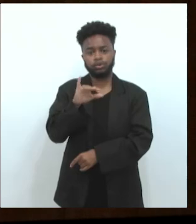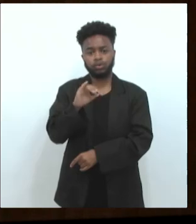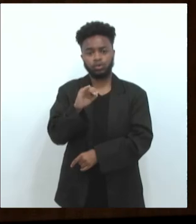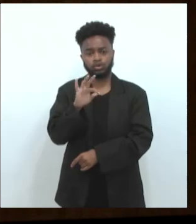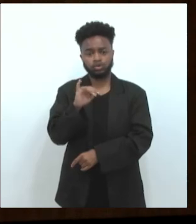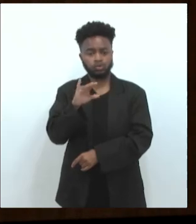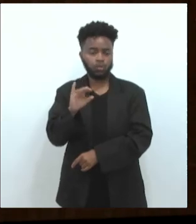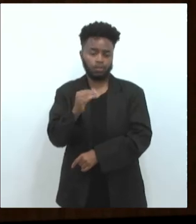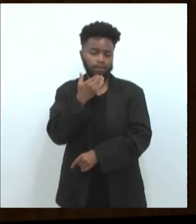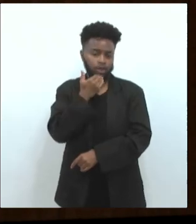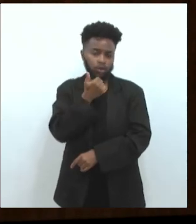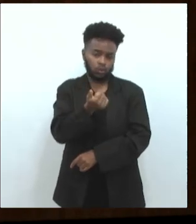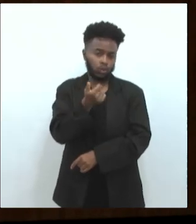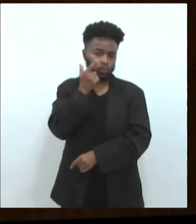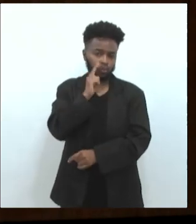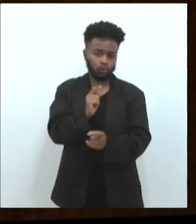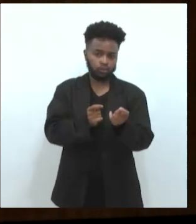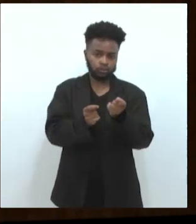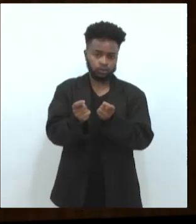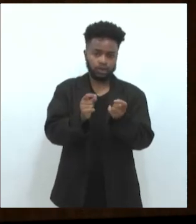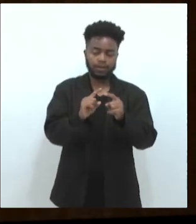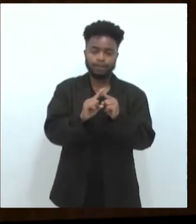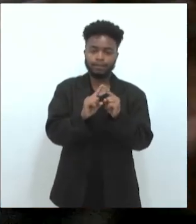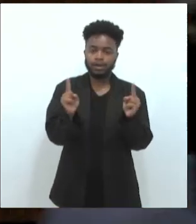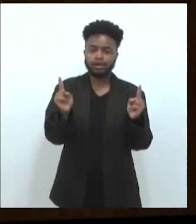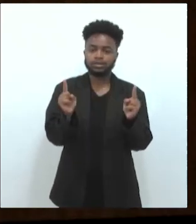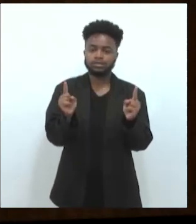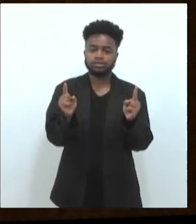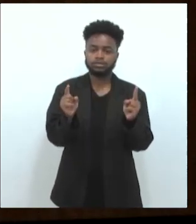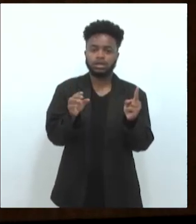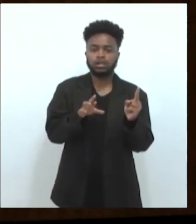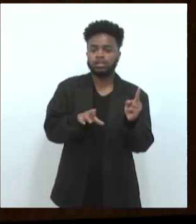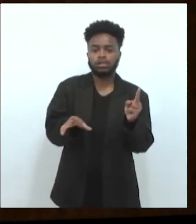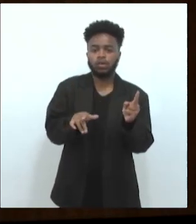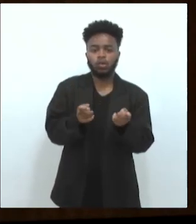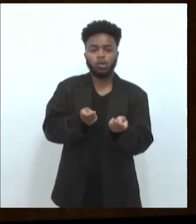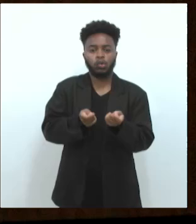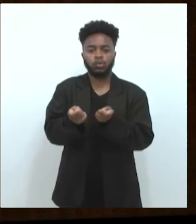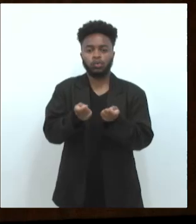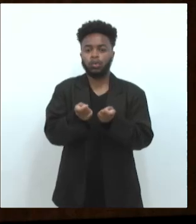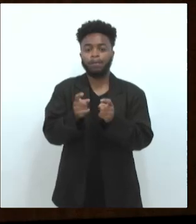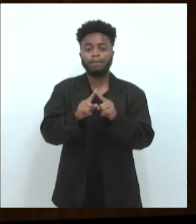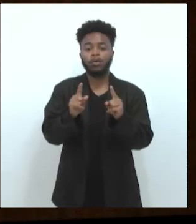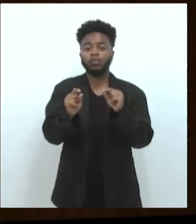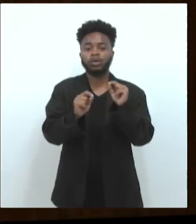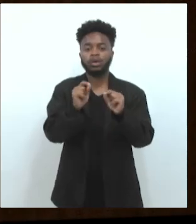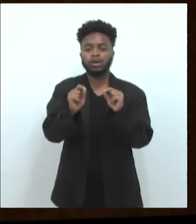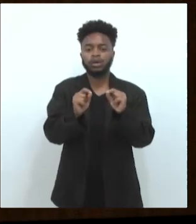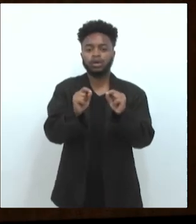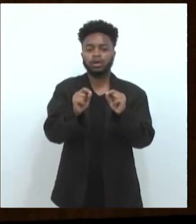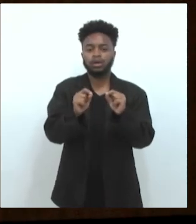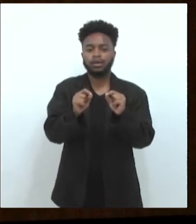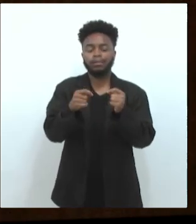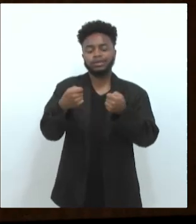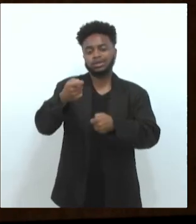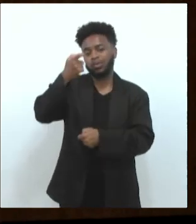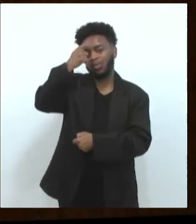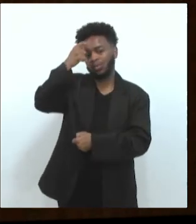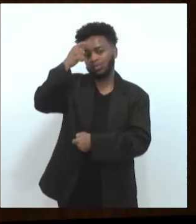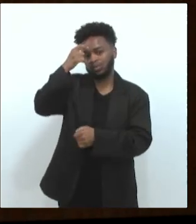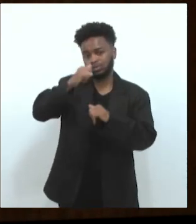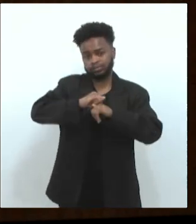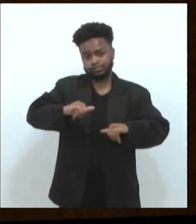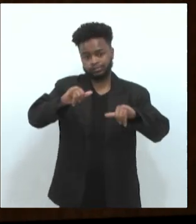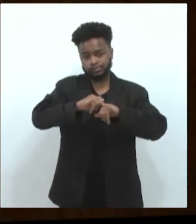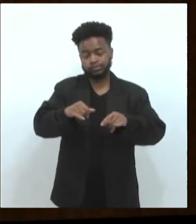melhor controlado, mas não é questão de controle, etc., é questão da conscientização,